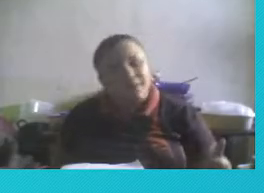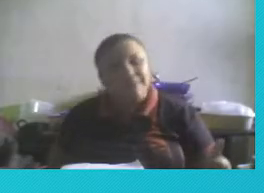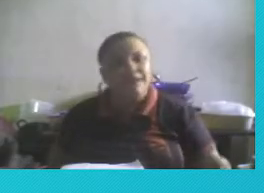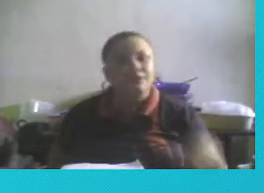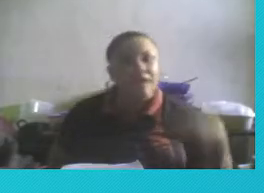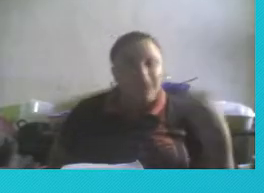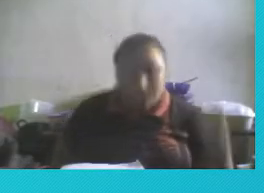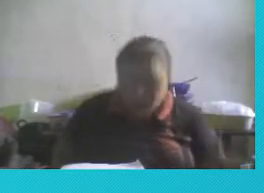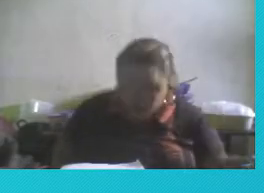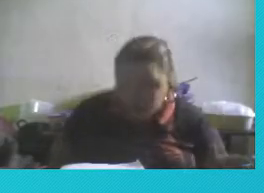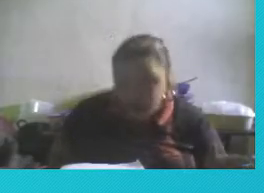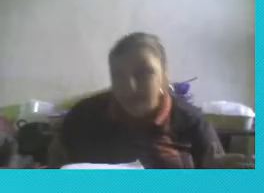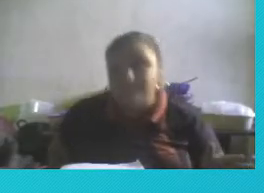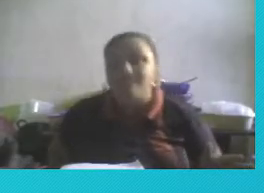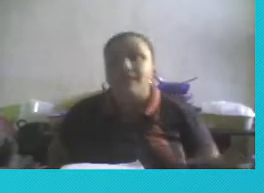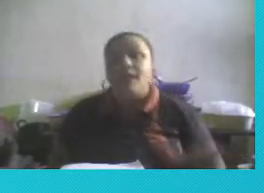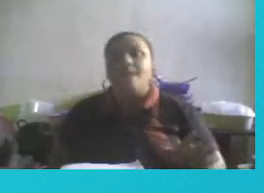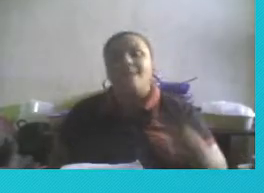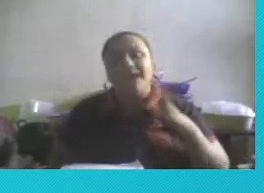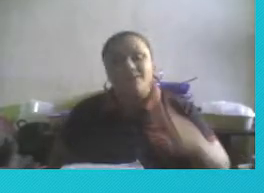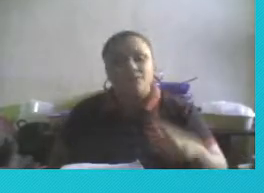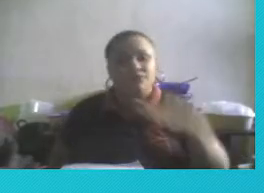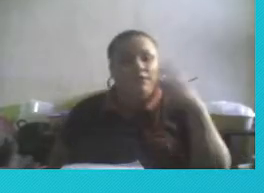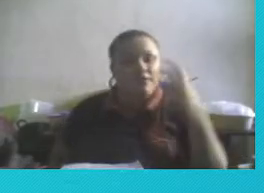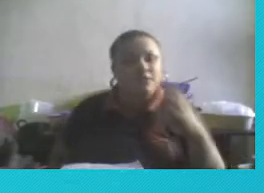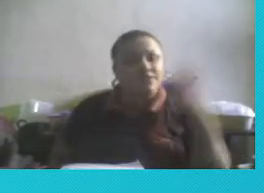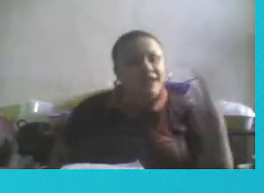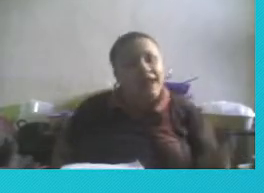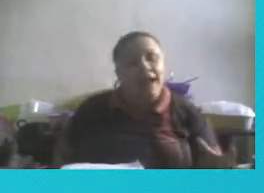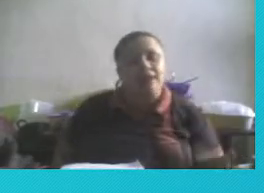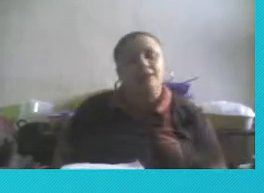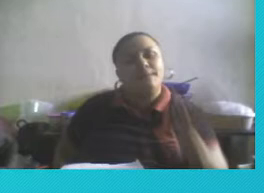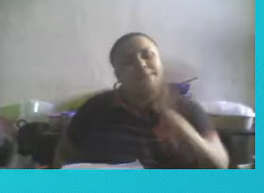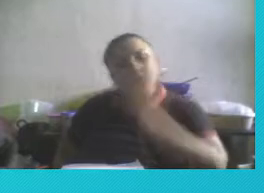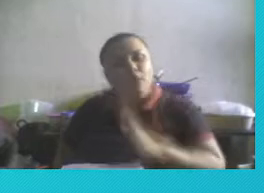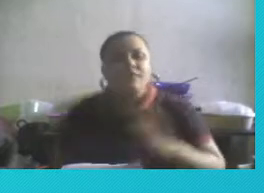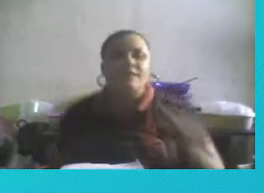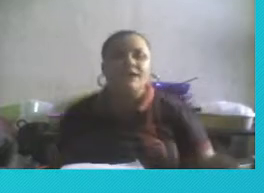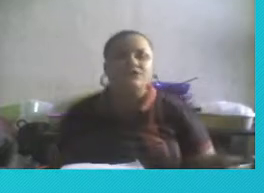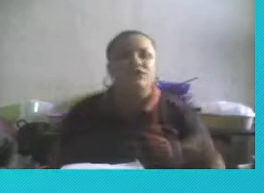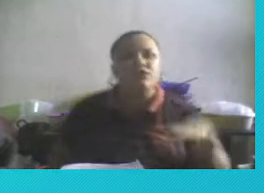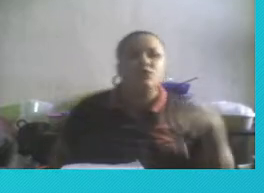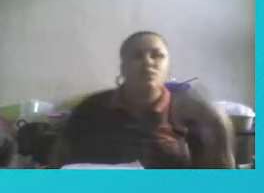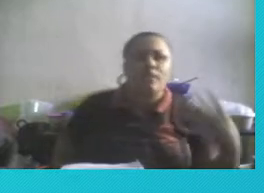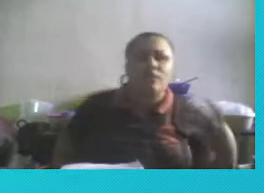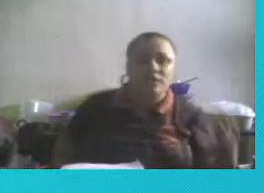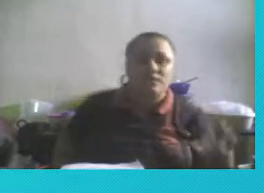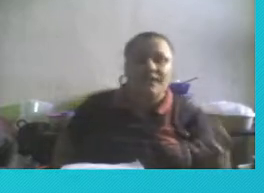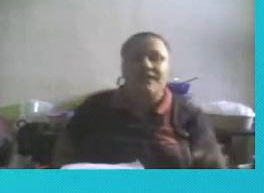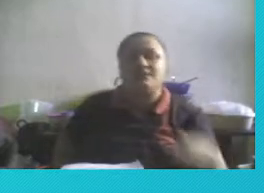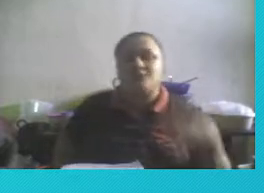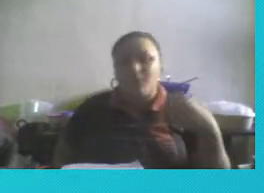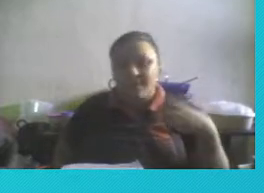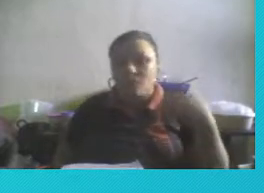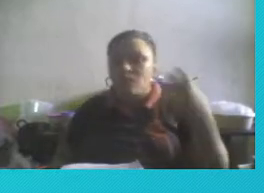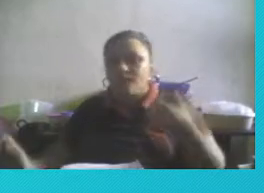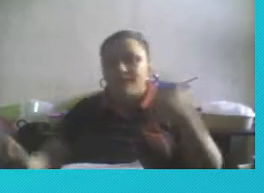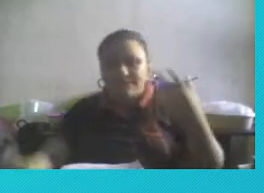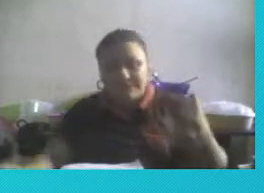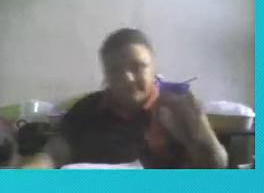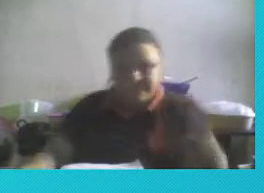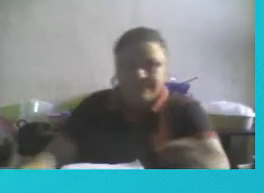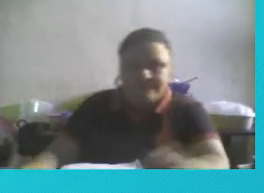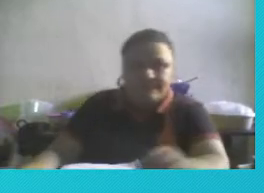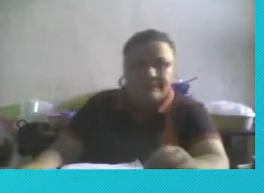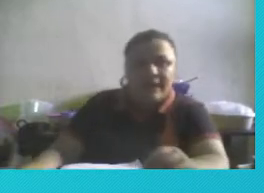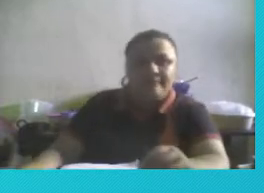no ano passado, uma aula sobre ela, mas hoje nós vamos falar novamente e um pouquinho mais sobre o vírus